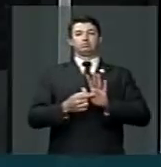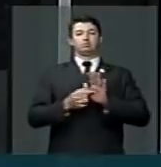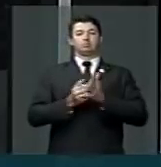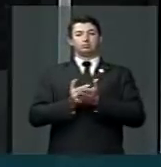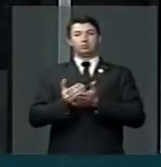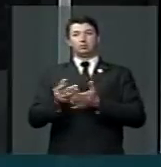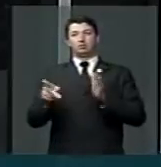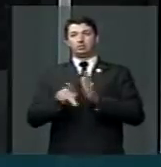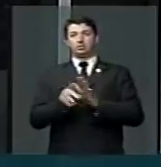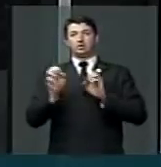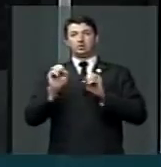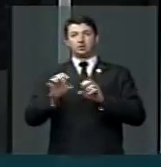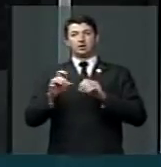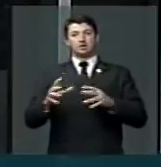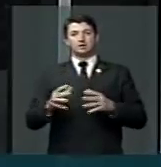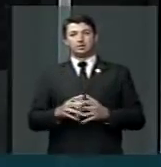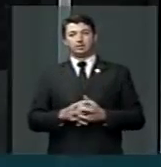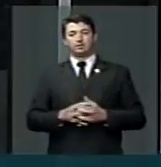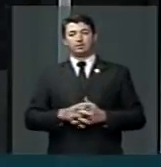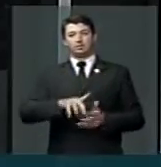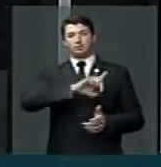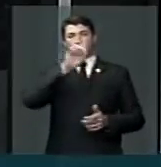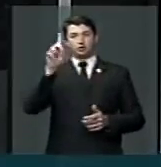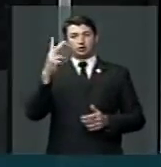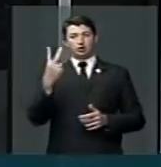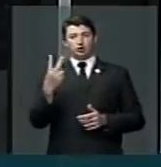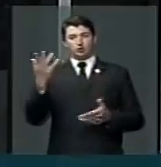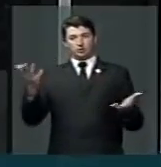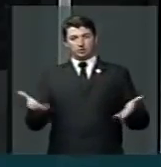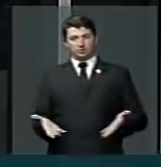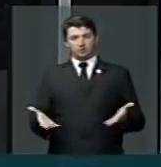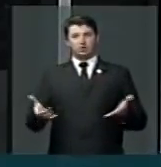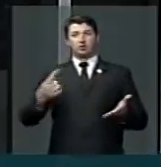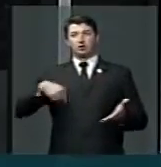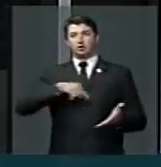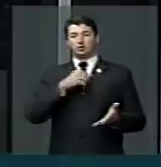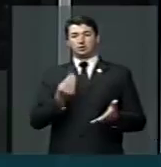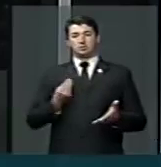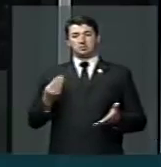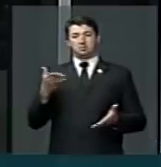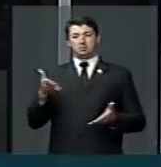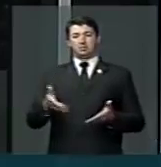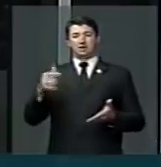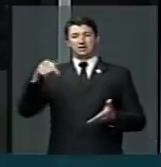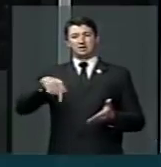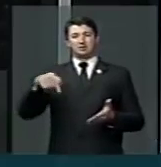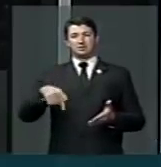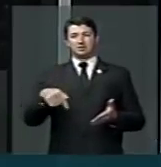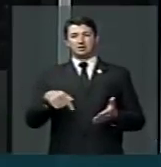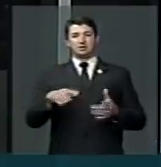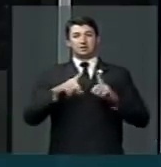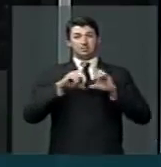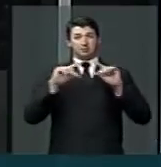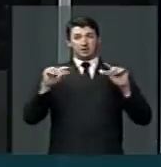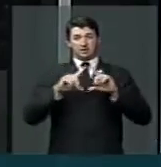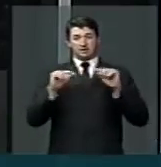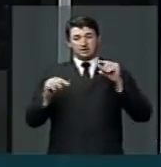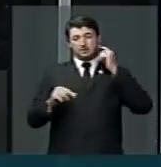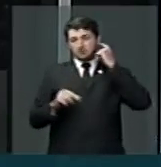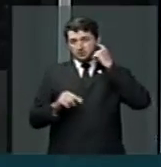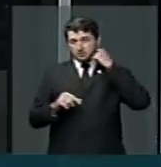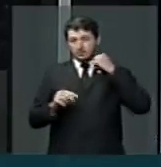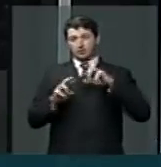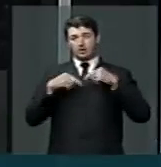sobretudo, na educação. No dia 2 agora, nós participamos aqui em Brasília de